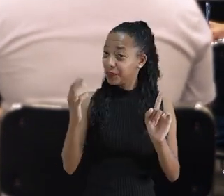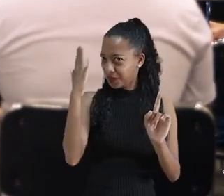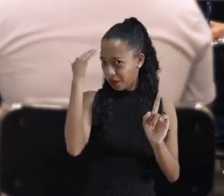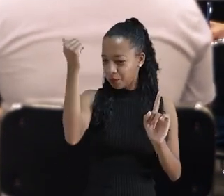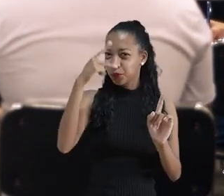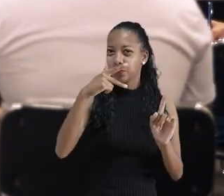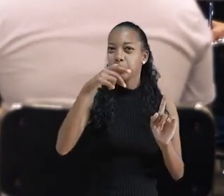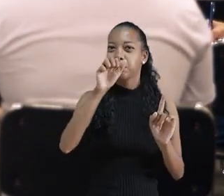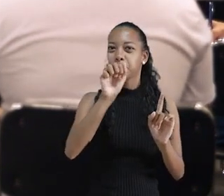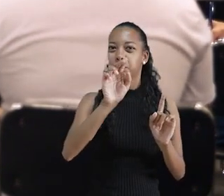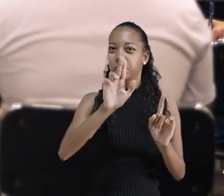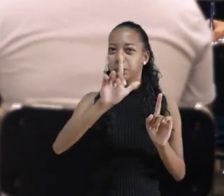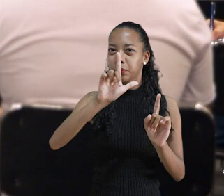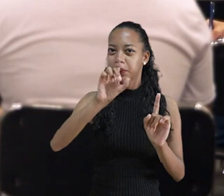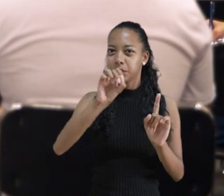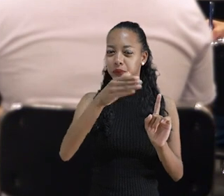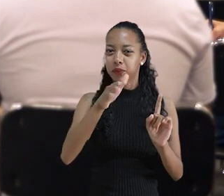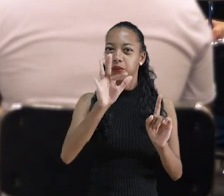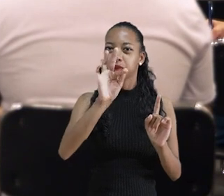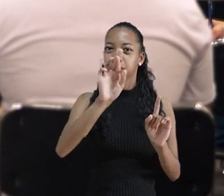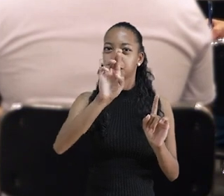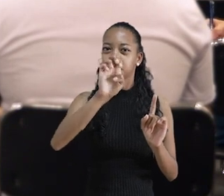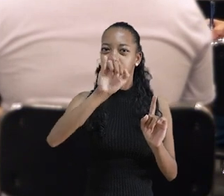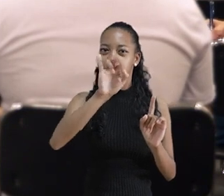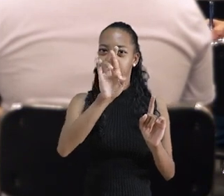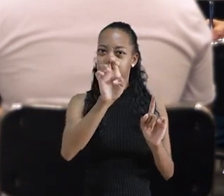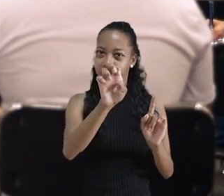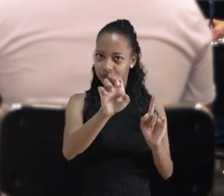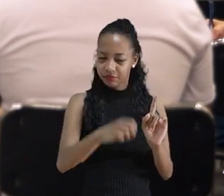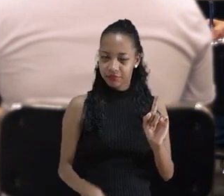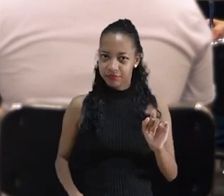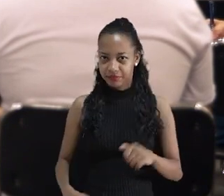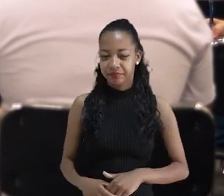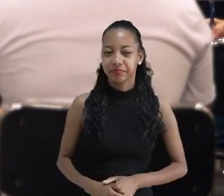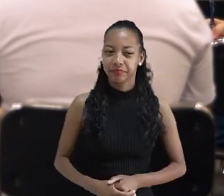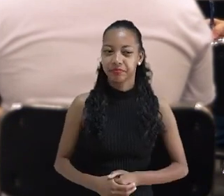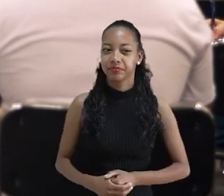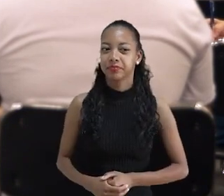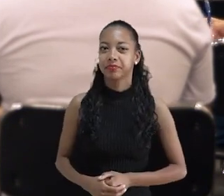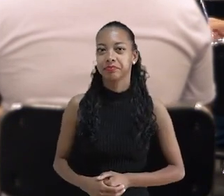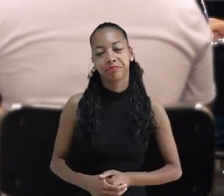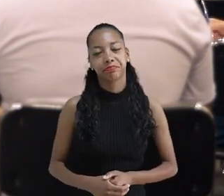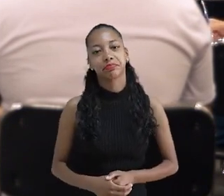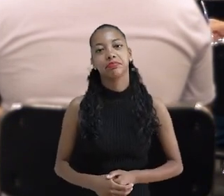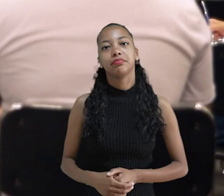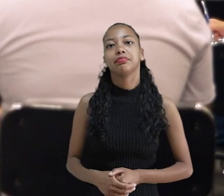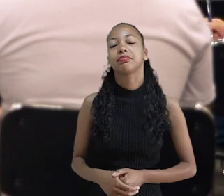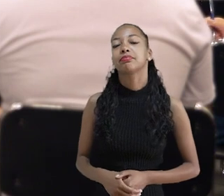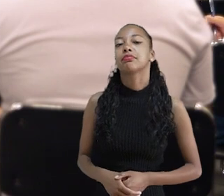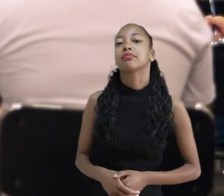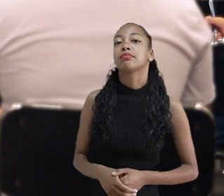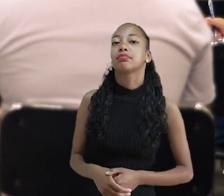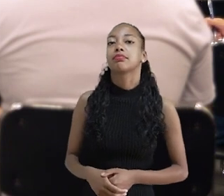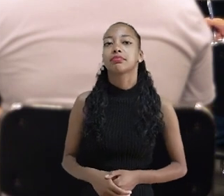né Vamos lá falar nossa daqui que ousadia Vamos partir do Paulo Freire porque aqui é o nosso território a gente tá decidindo